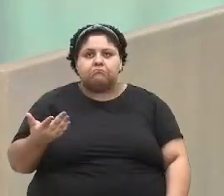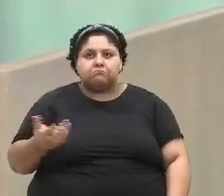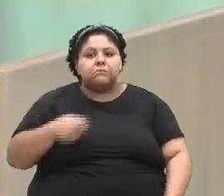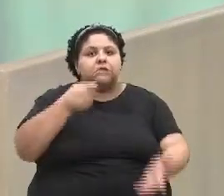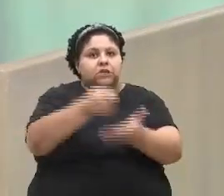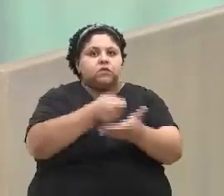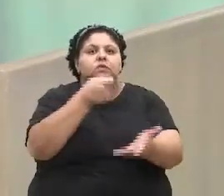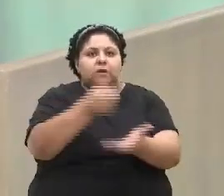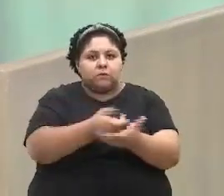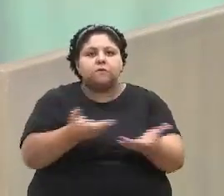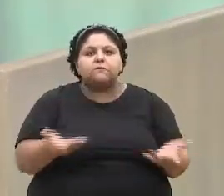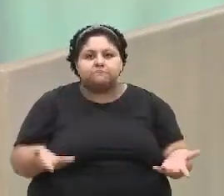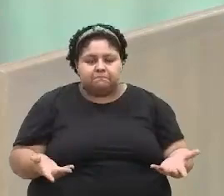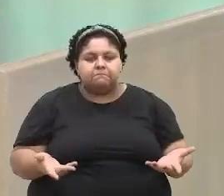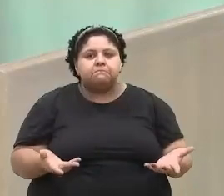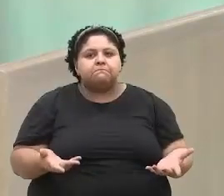luta,